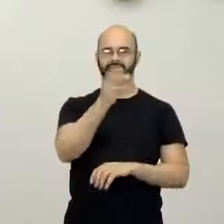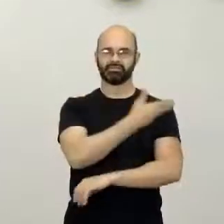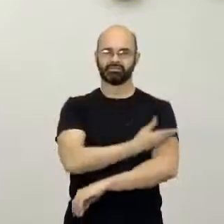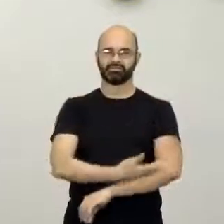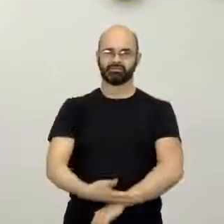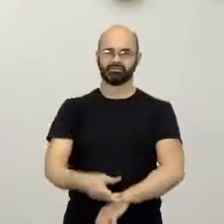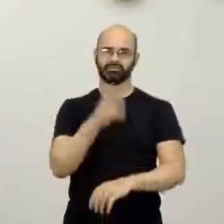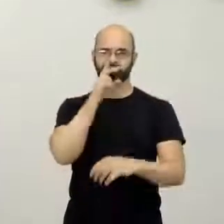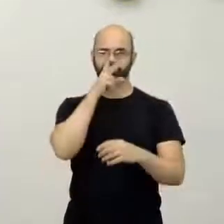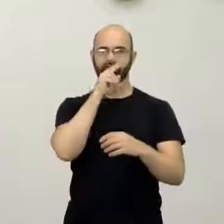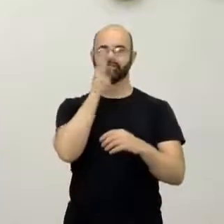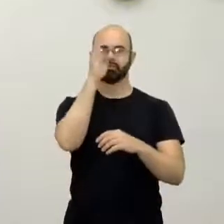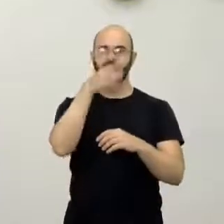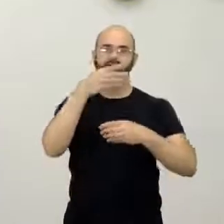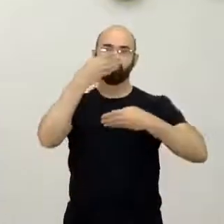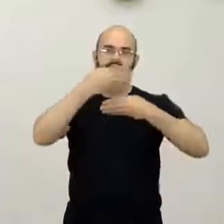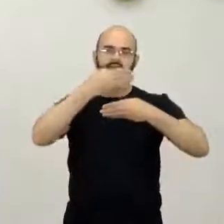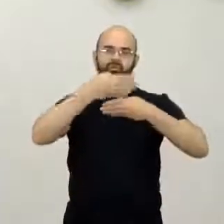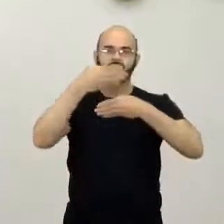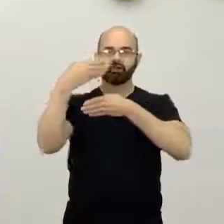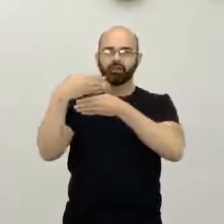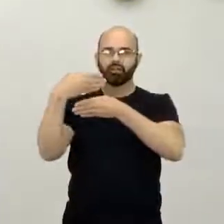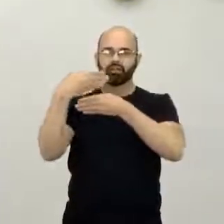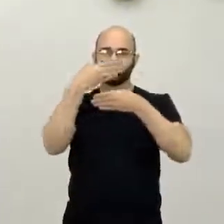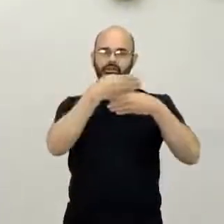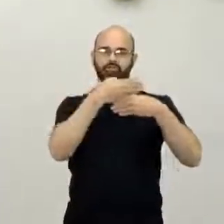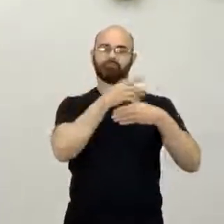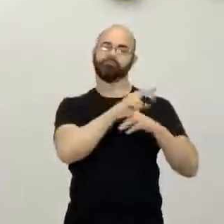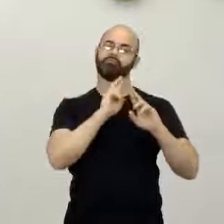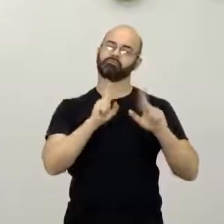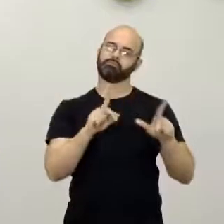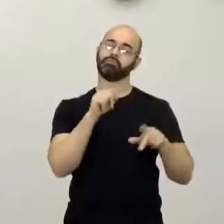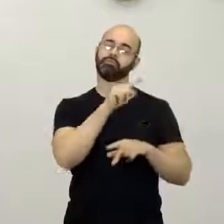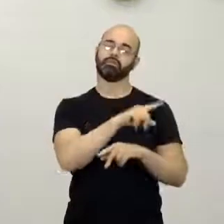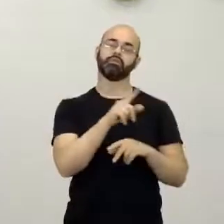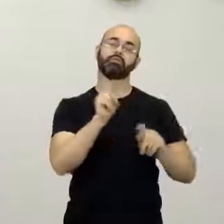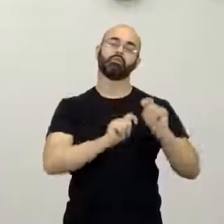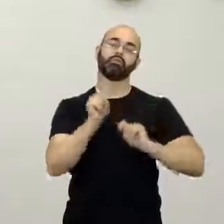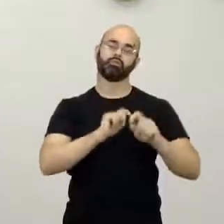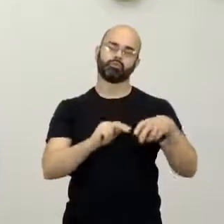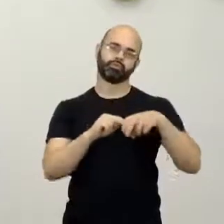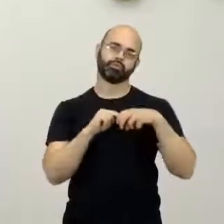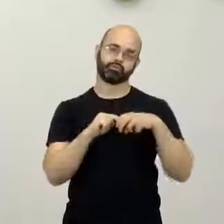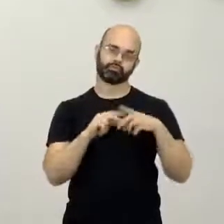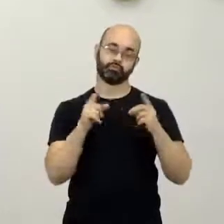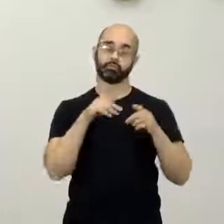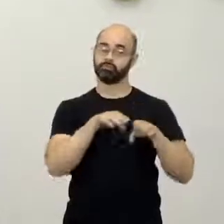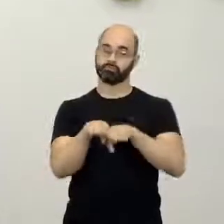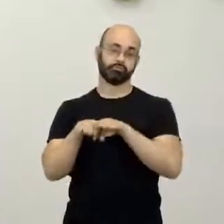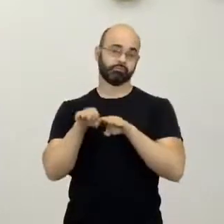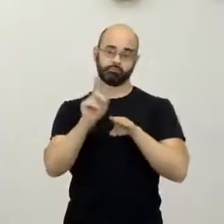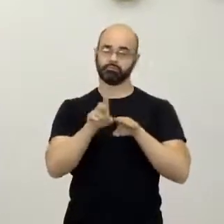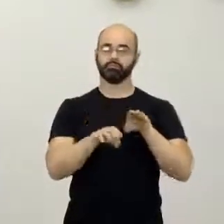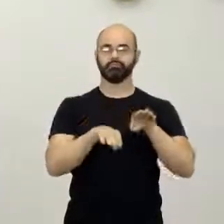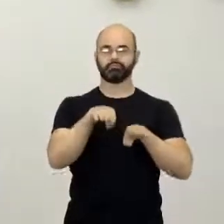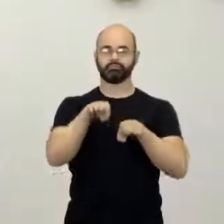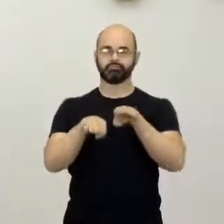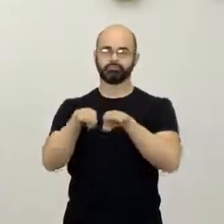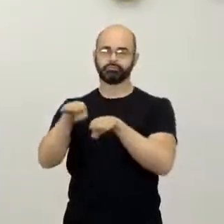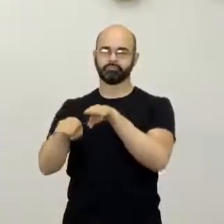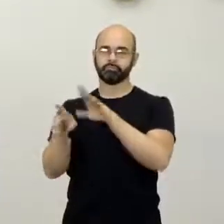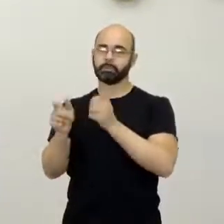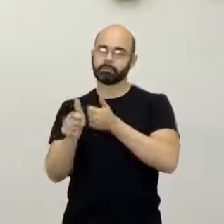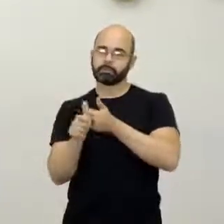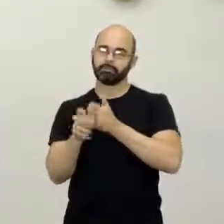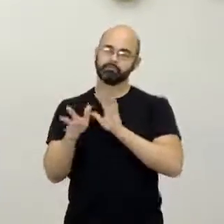fronteiras, eles delimitam principalmente por questões econômicas, tá certo? Lembrando que não são homogêneos, mas têm características